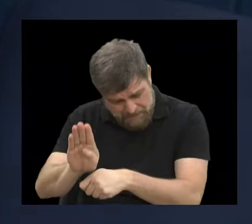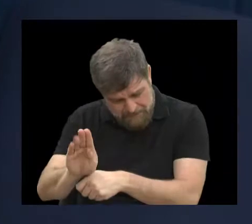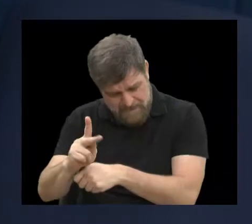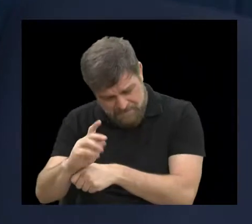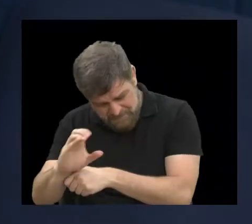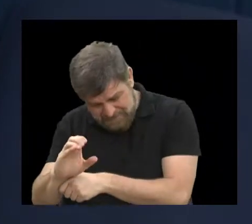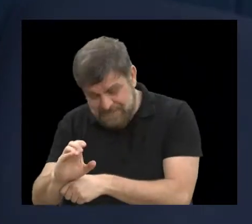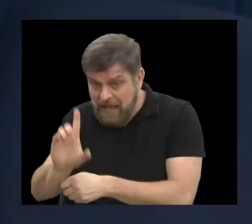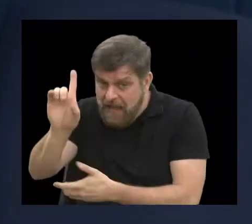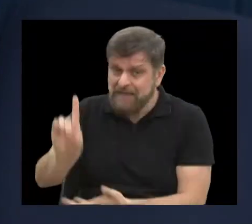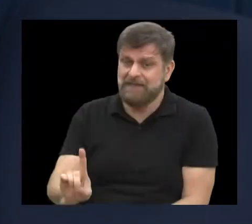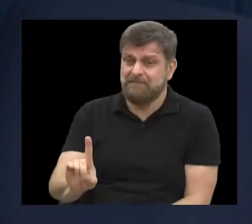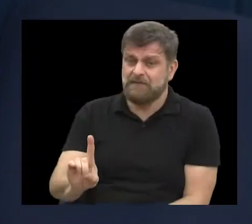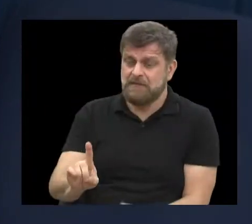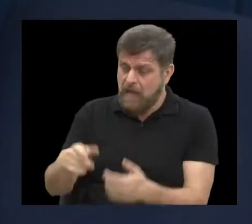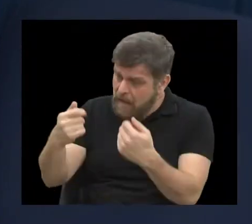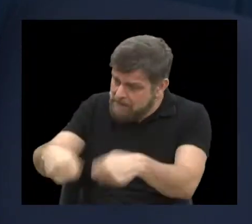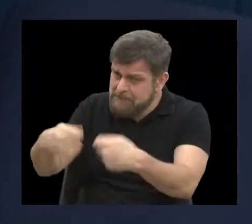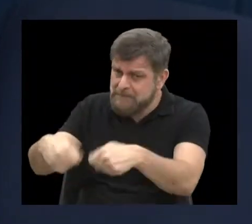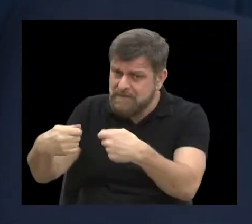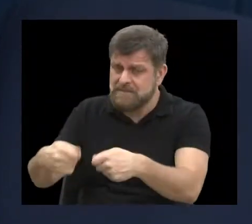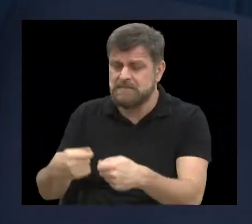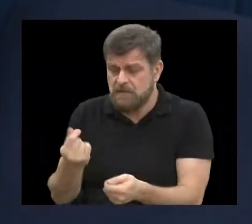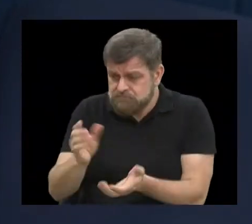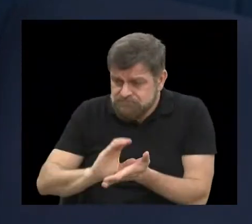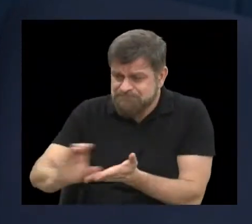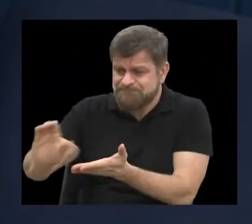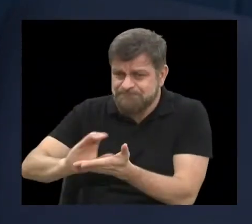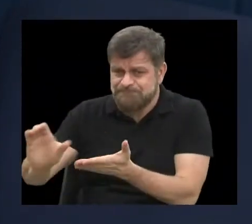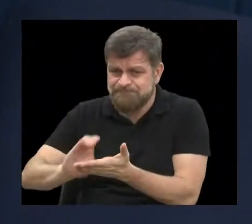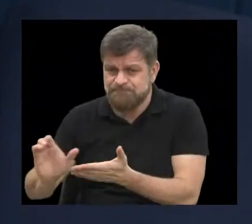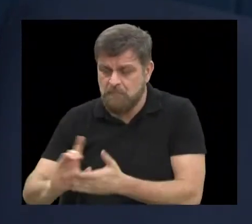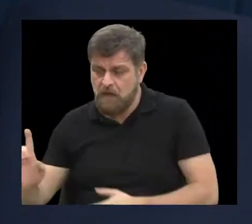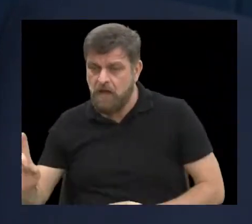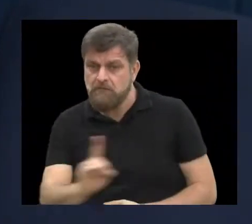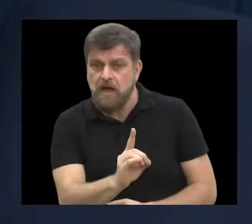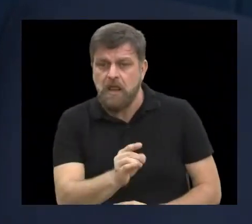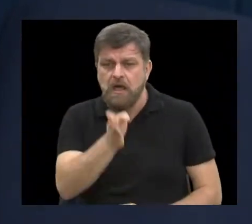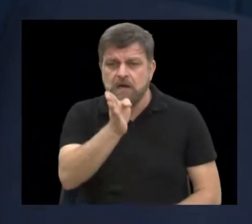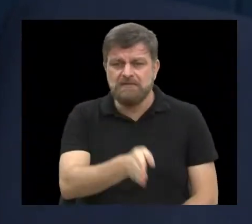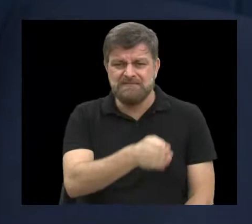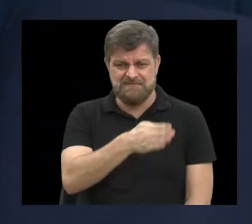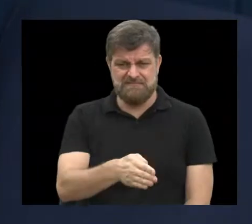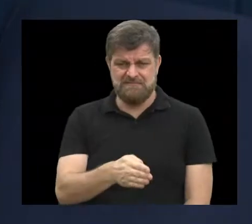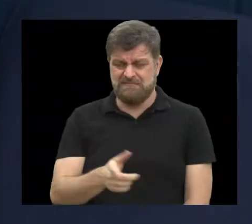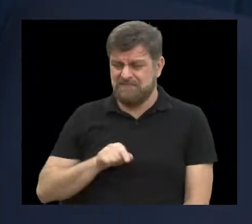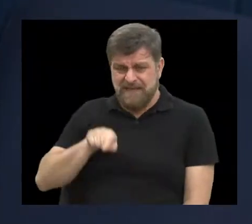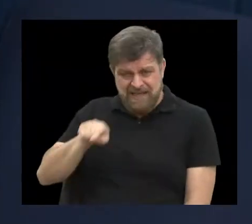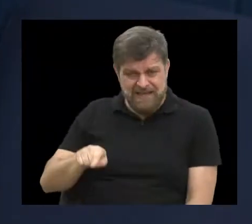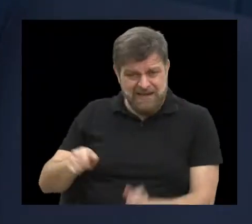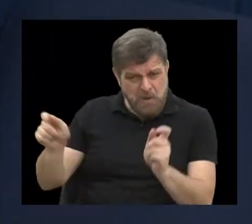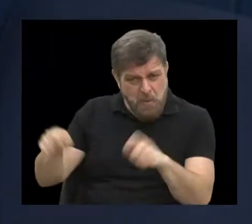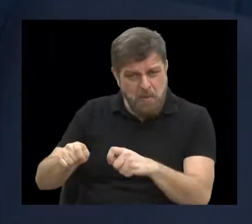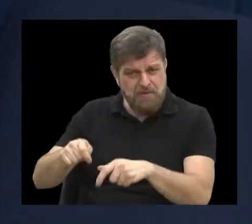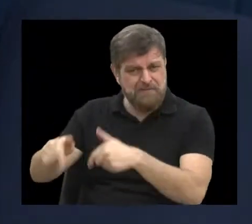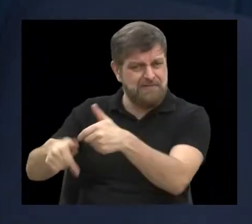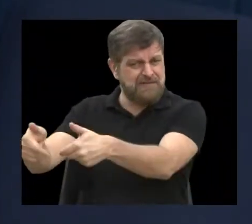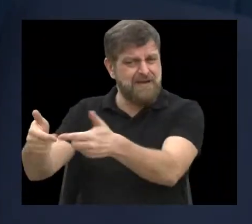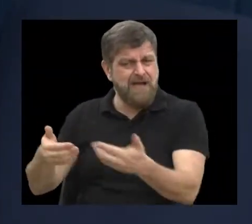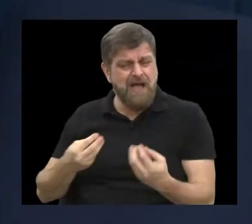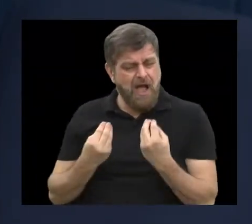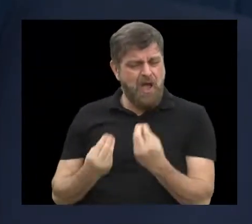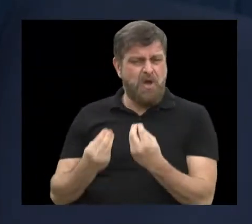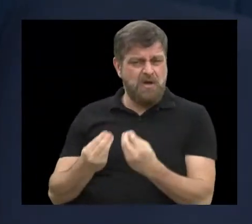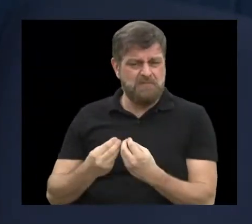detentor da deficiência e precisa do benefício, e lá na frente indefere, achando que ele tinha ou não condições de receber, é que fica um